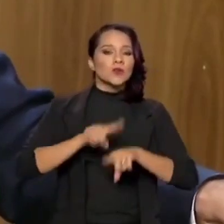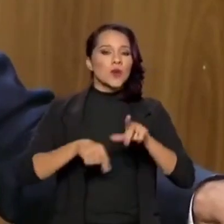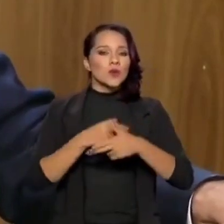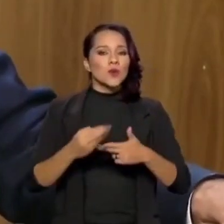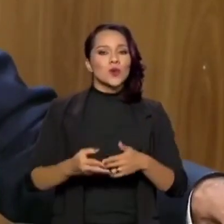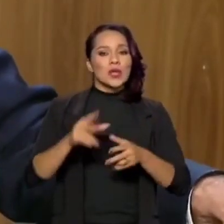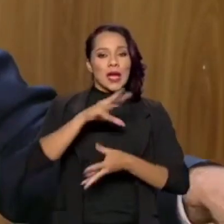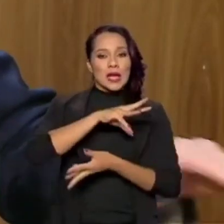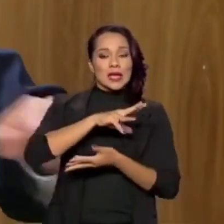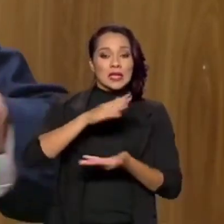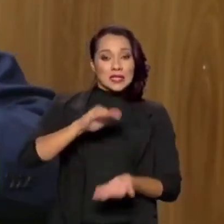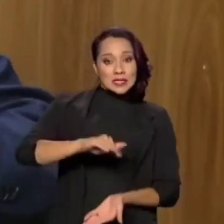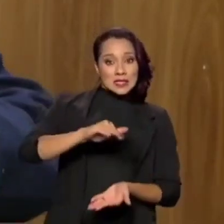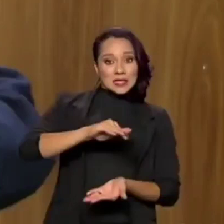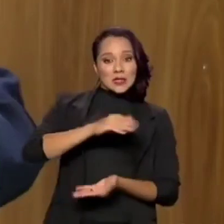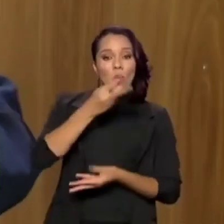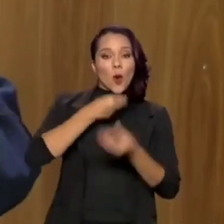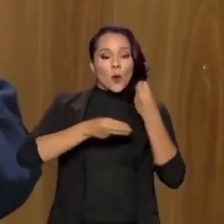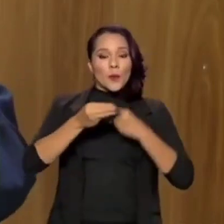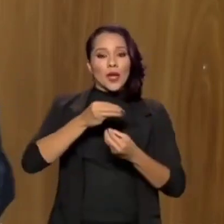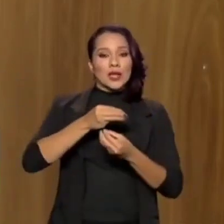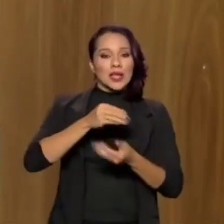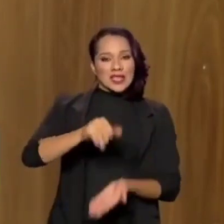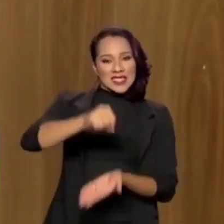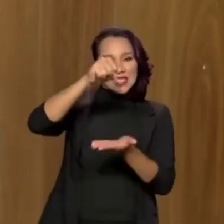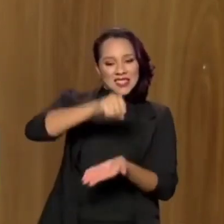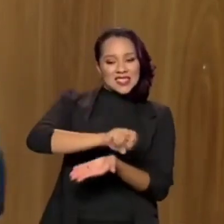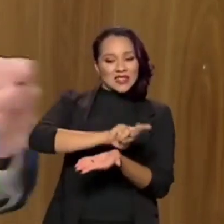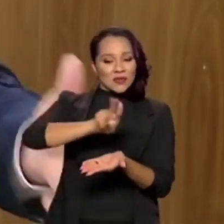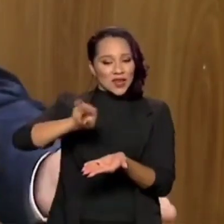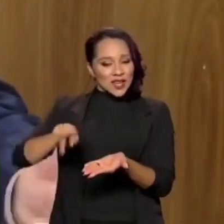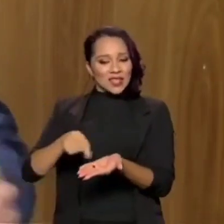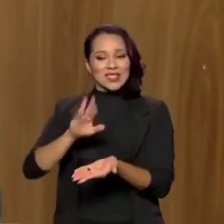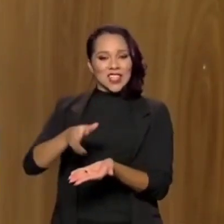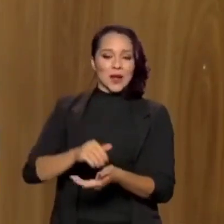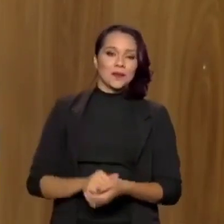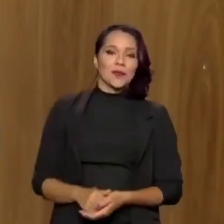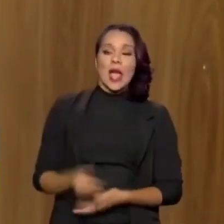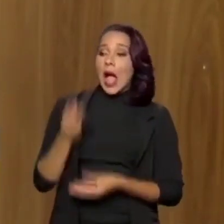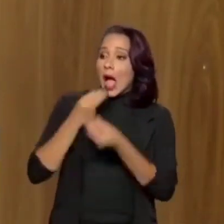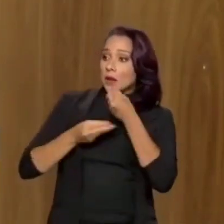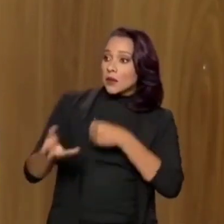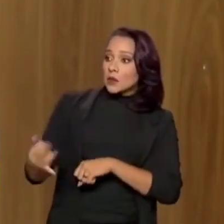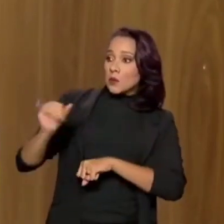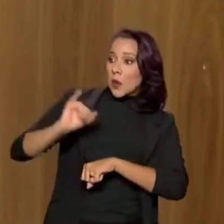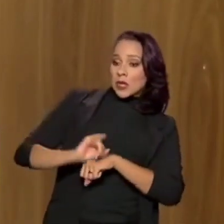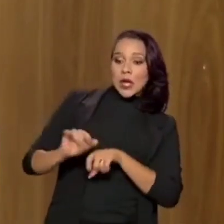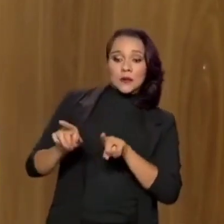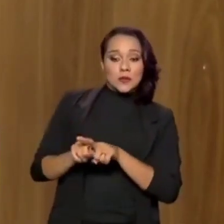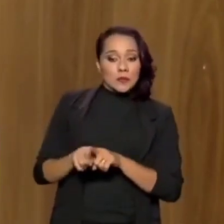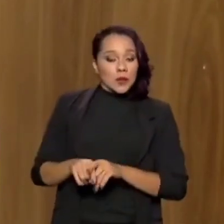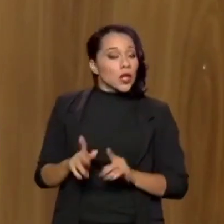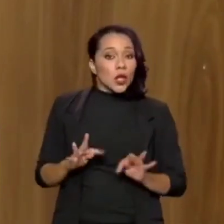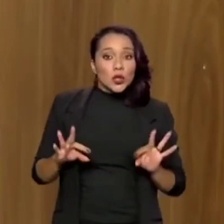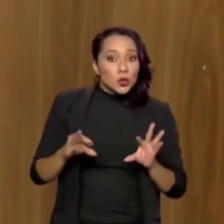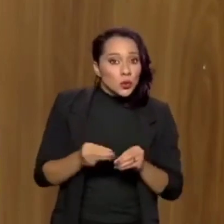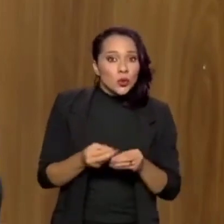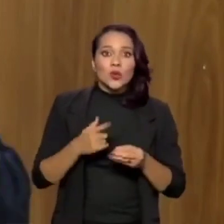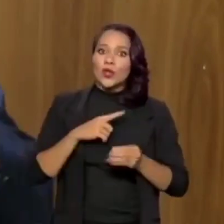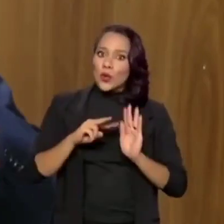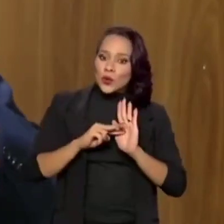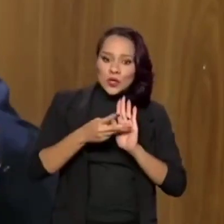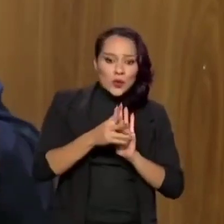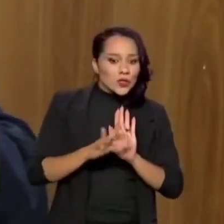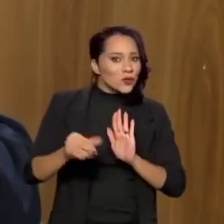básica. Então, tudo isso deve ter efeito. Alimentos importados também, né, ministro? Alimentos importados, tudo isso. Então, tudo isso deve ter efeito. Está